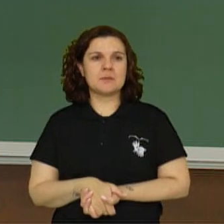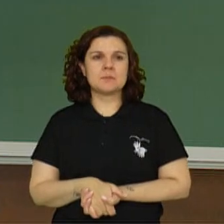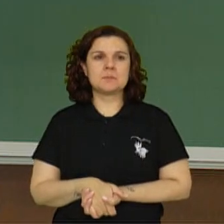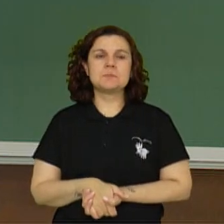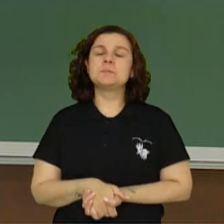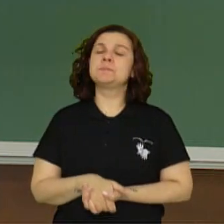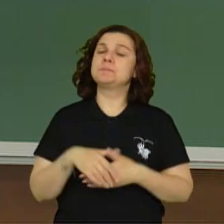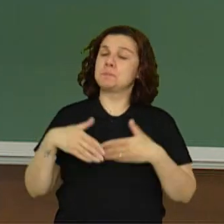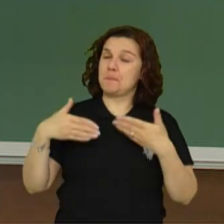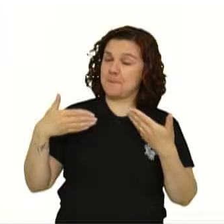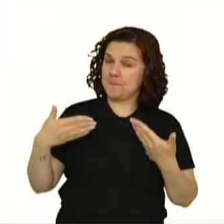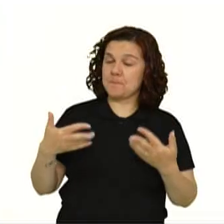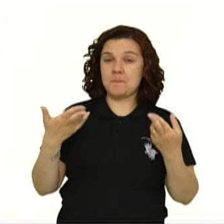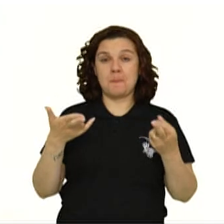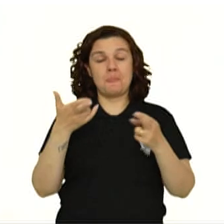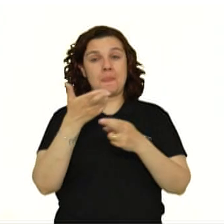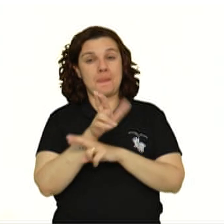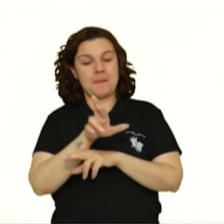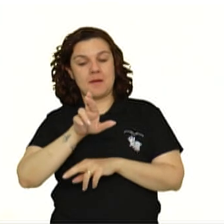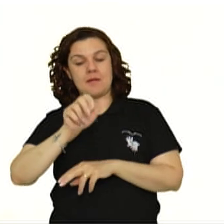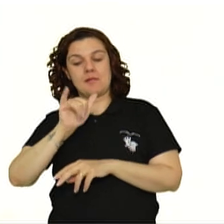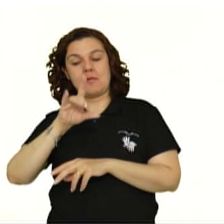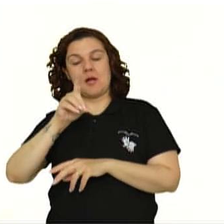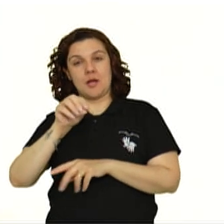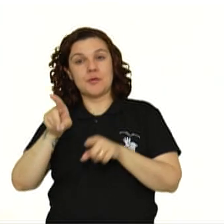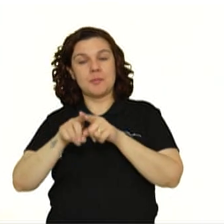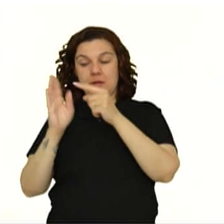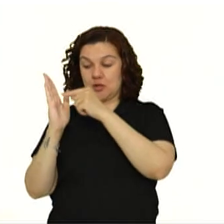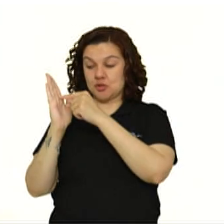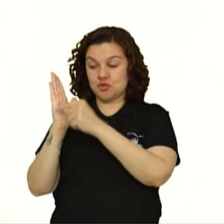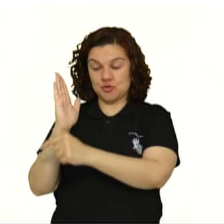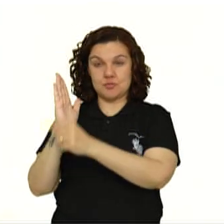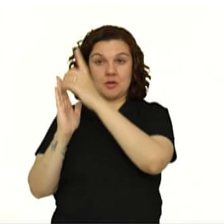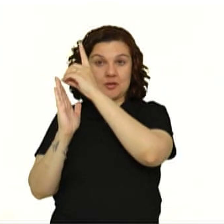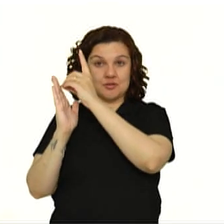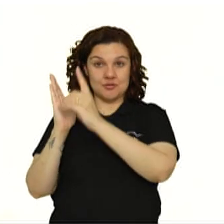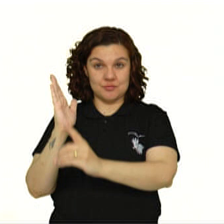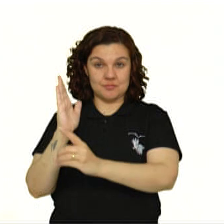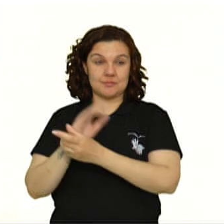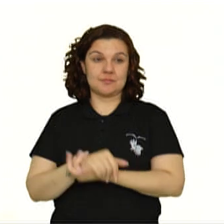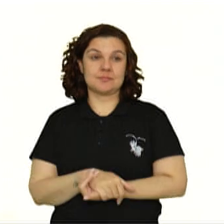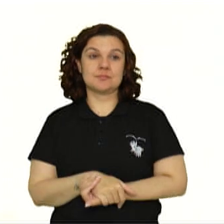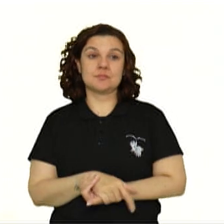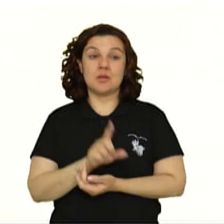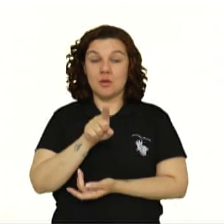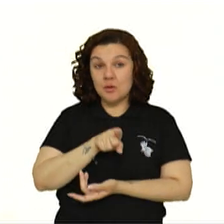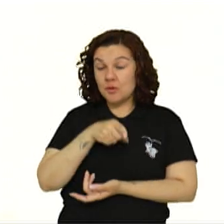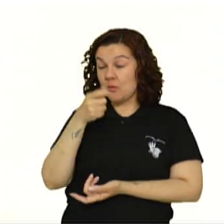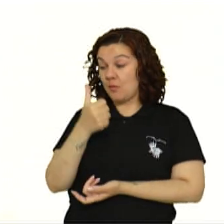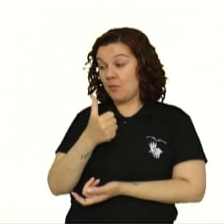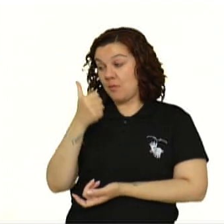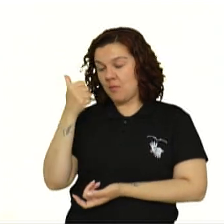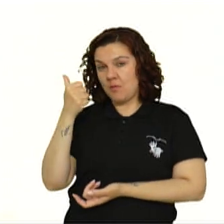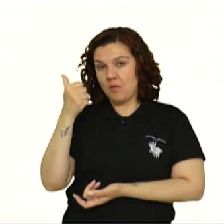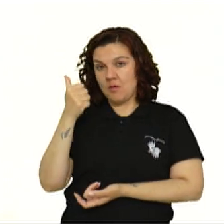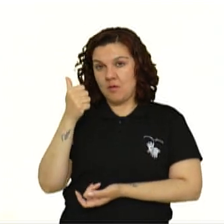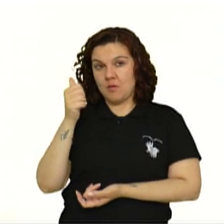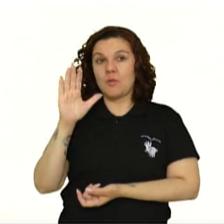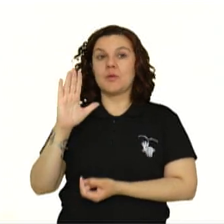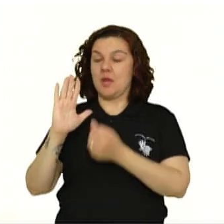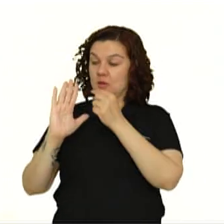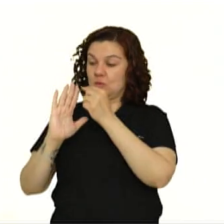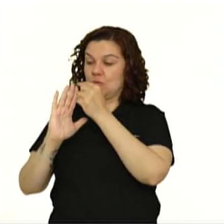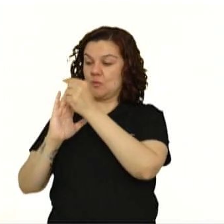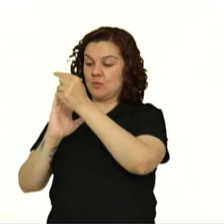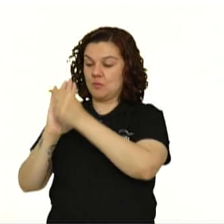Com isso, eu relaciono o raio e a diagonal desse quadrado, tá? No quadrado circunscrito, que é o que